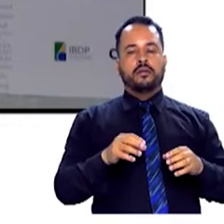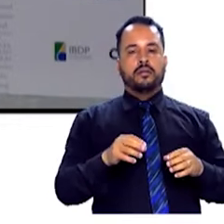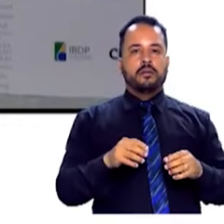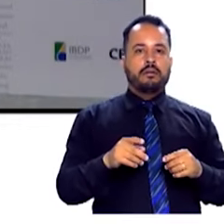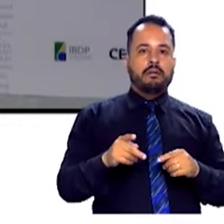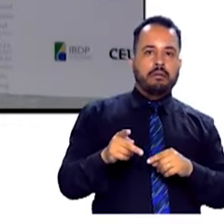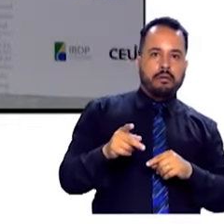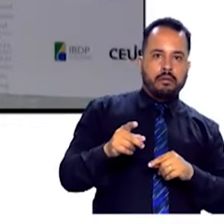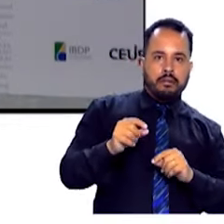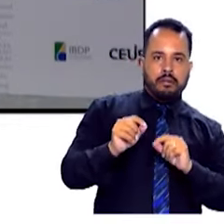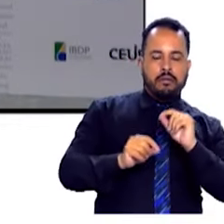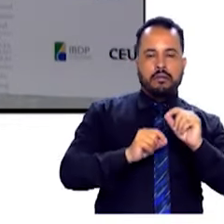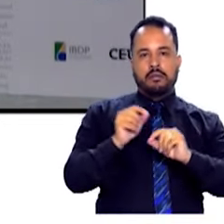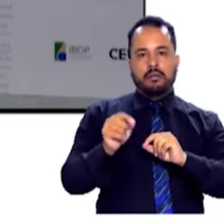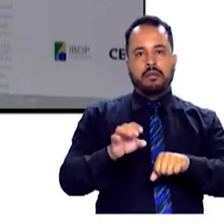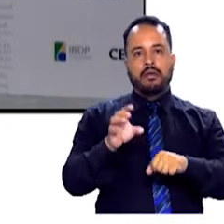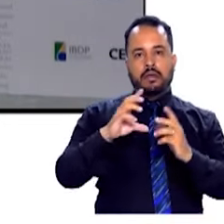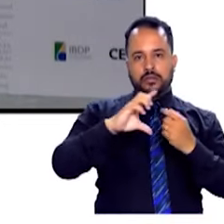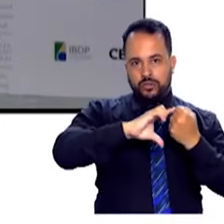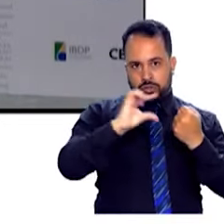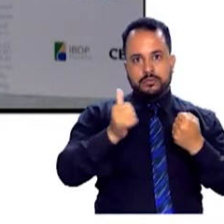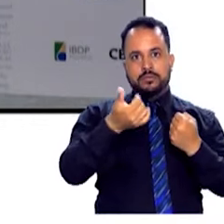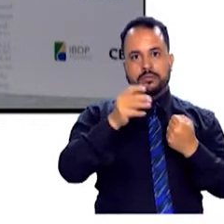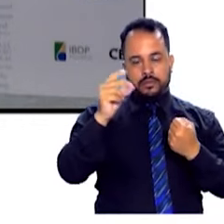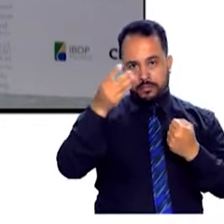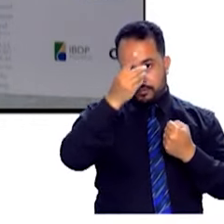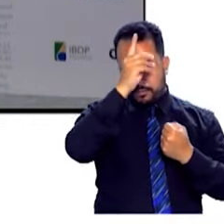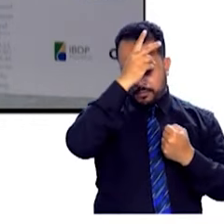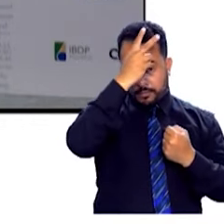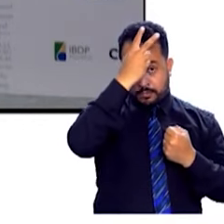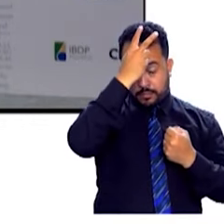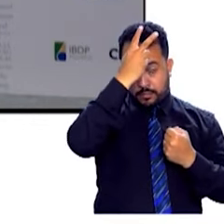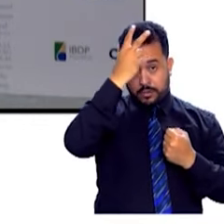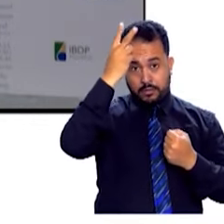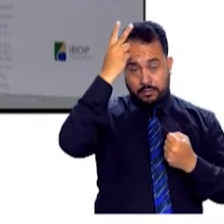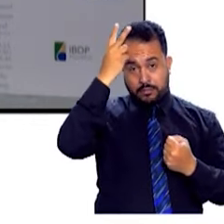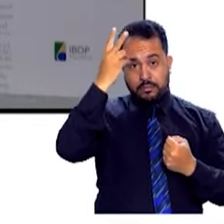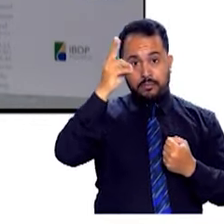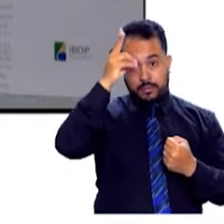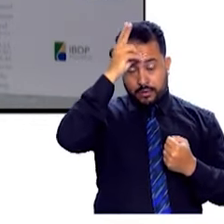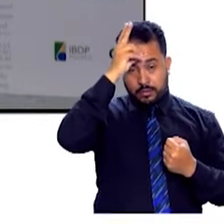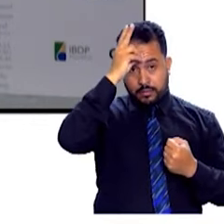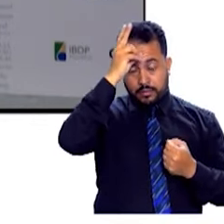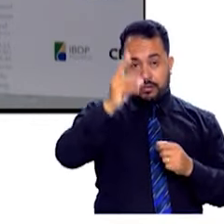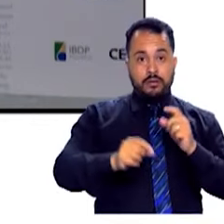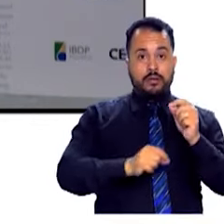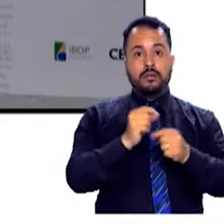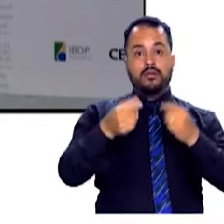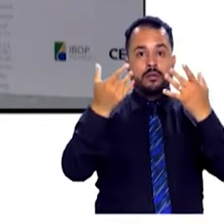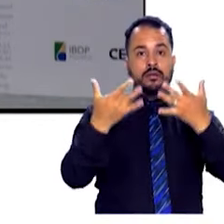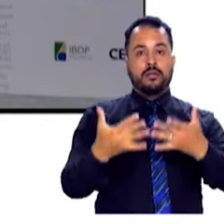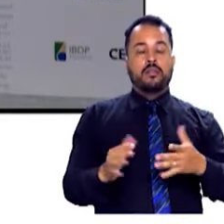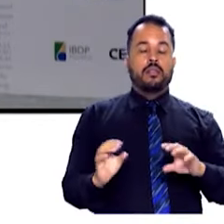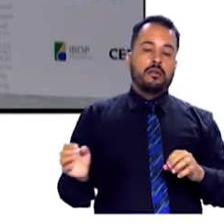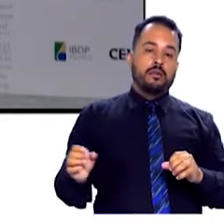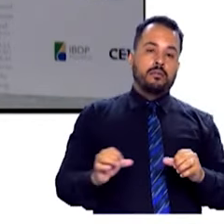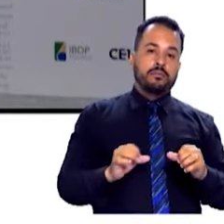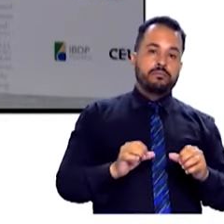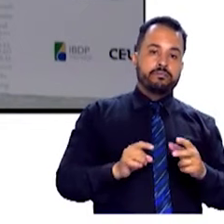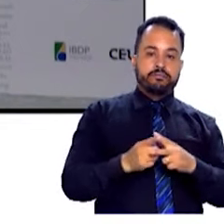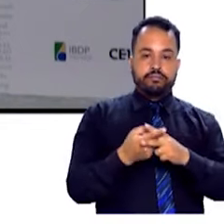prevista no artigo 141 da Constituição peruana eh o recurso de cassação foi recentemente atualizado pela lei